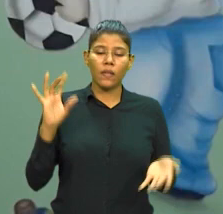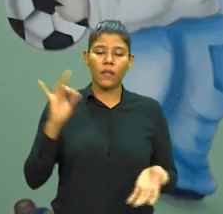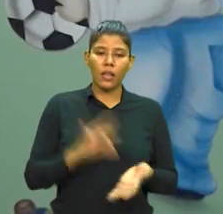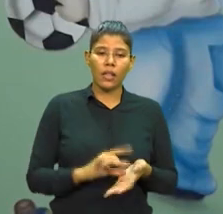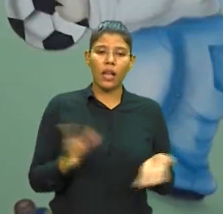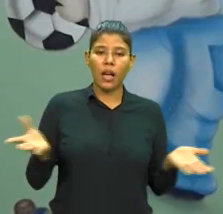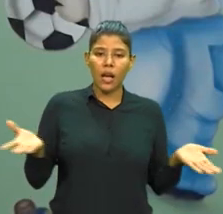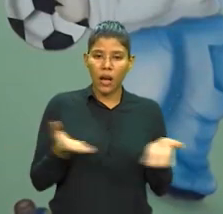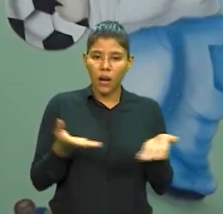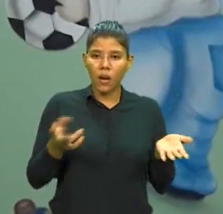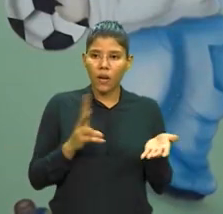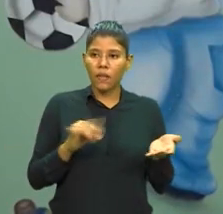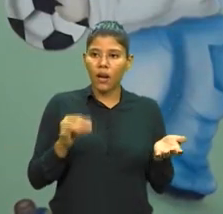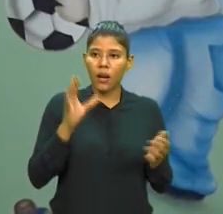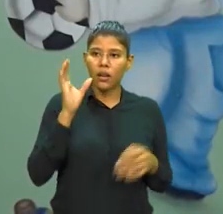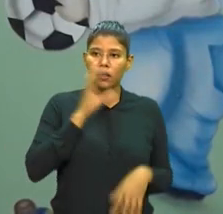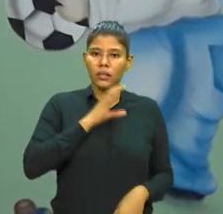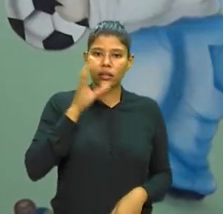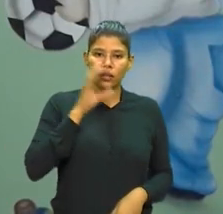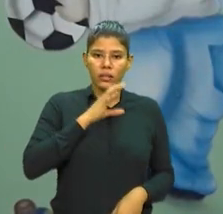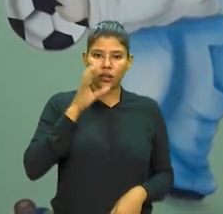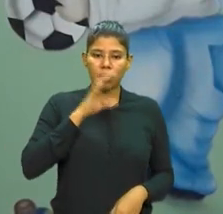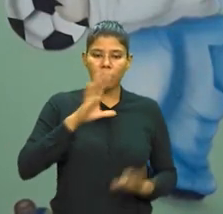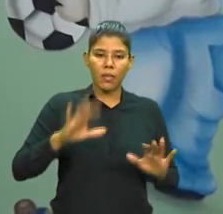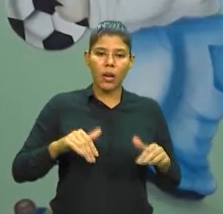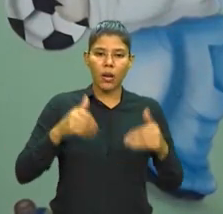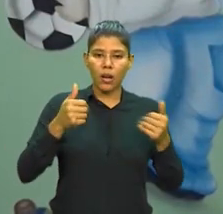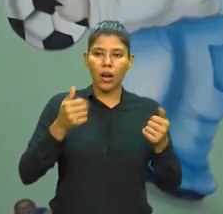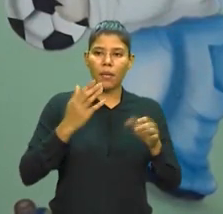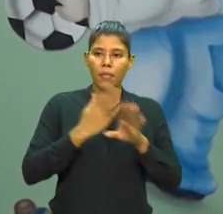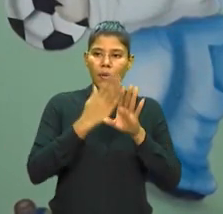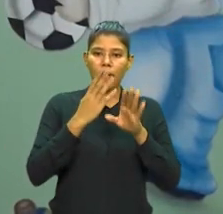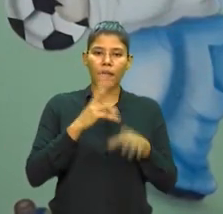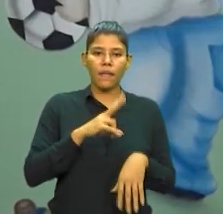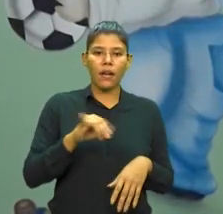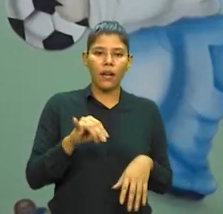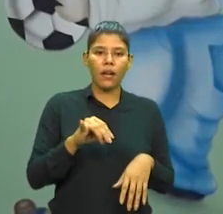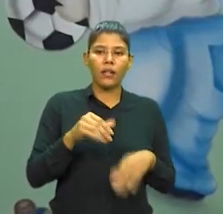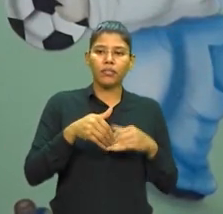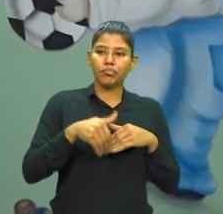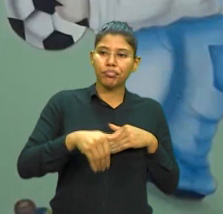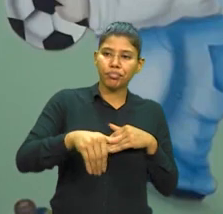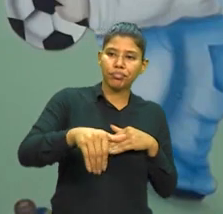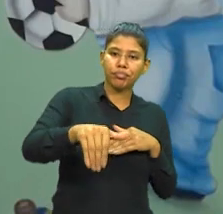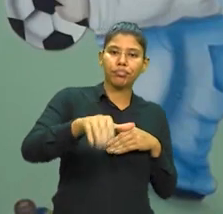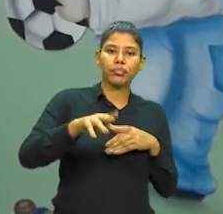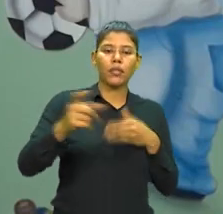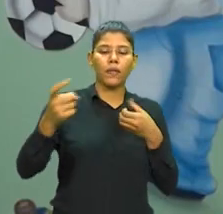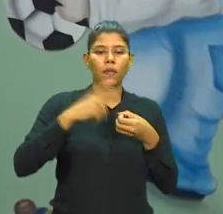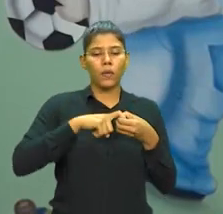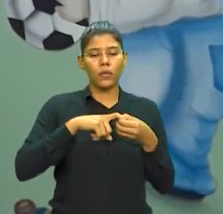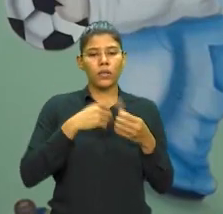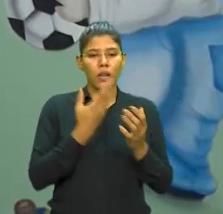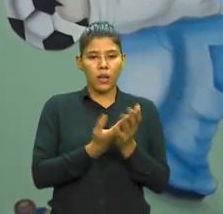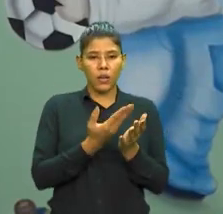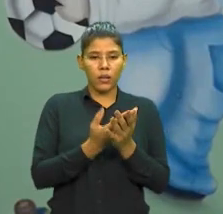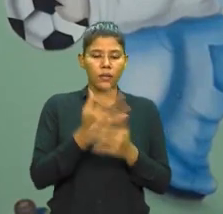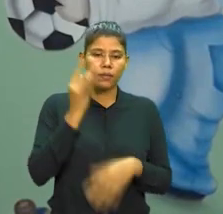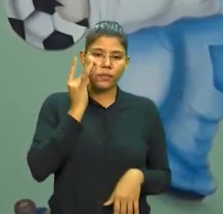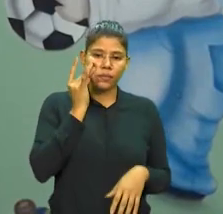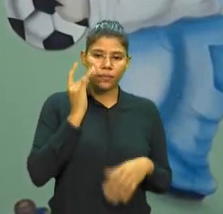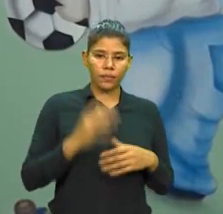acelerada com o retorno do ensino híbrido e logo logo com retorno ao presencial a